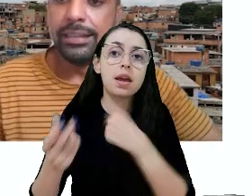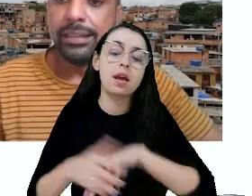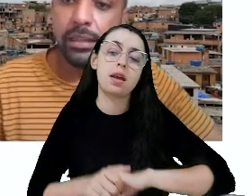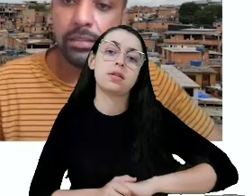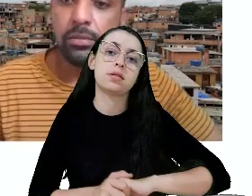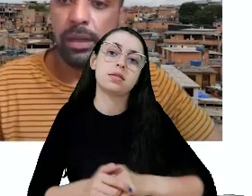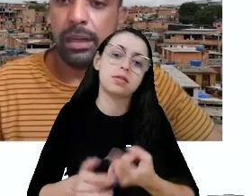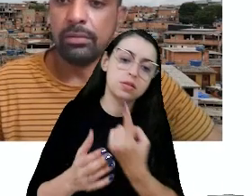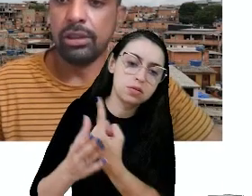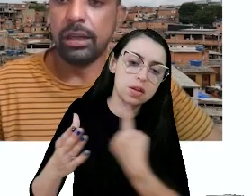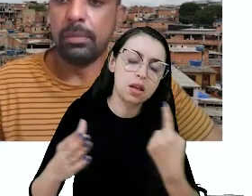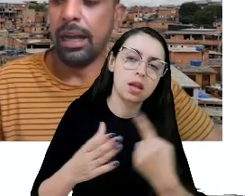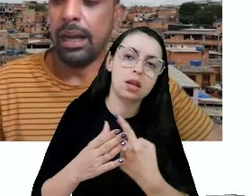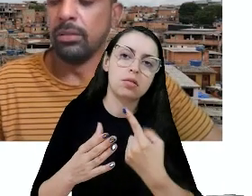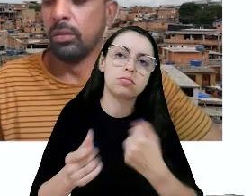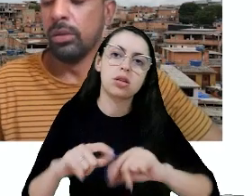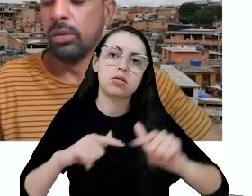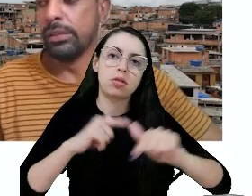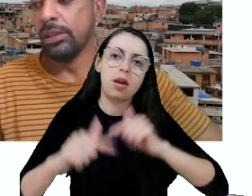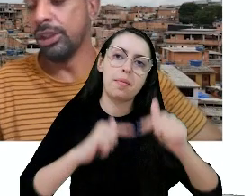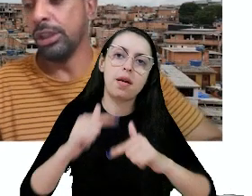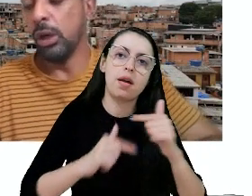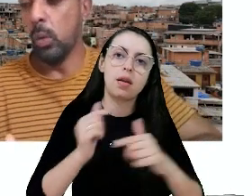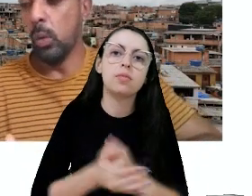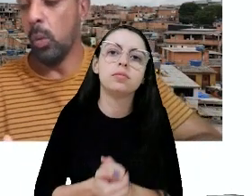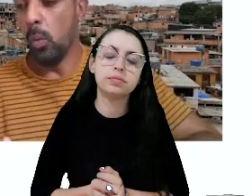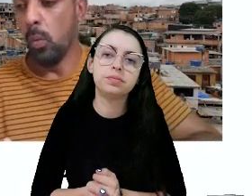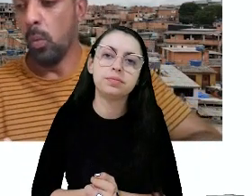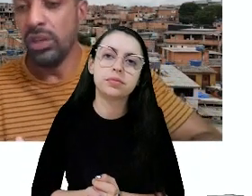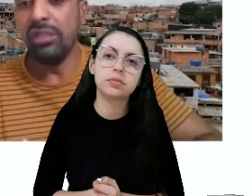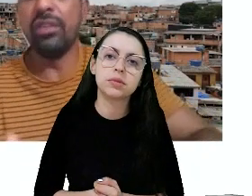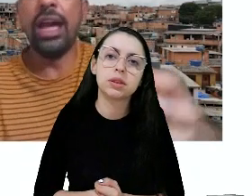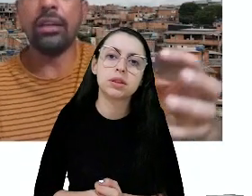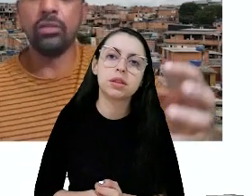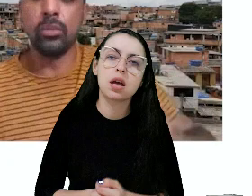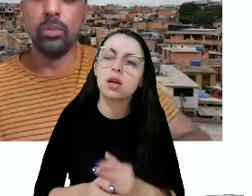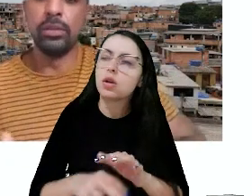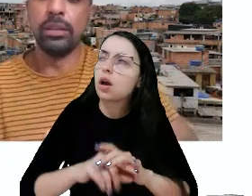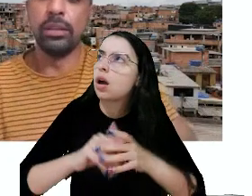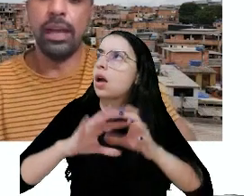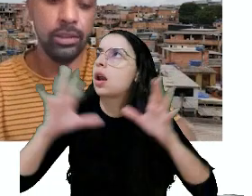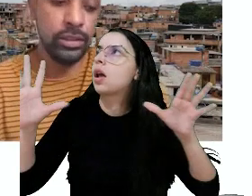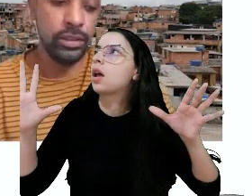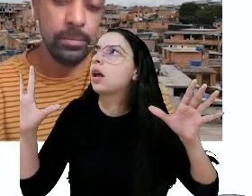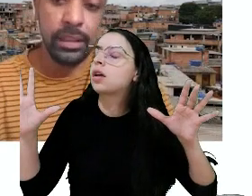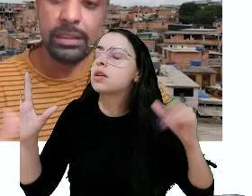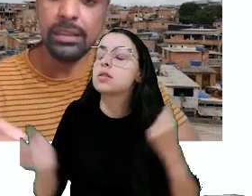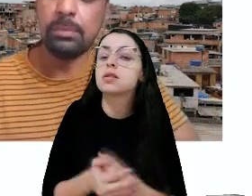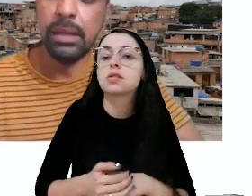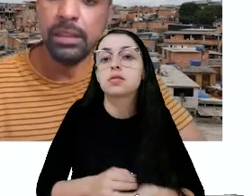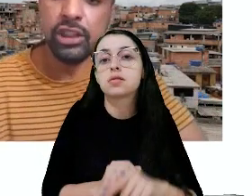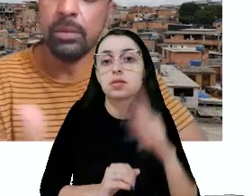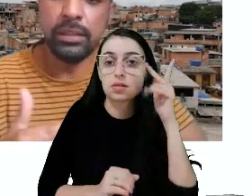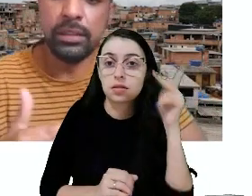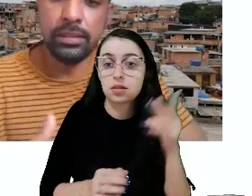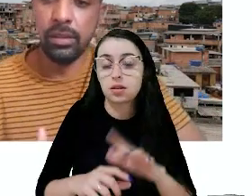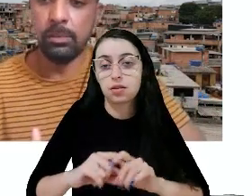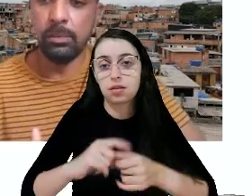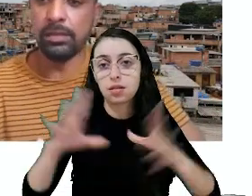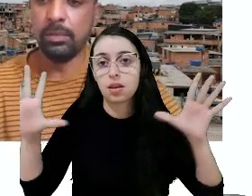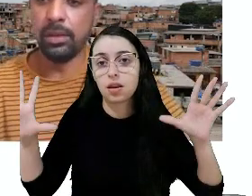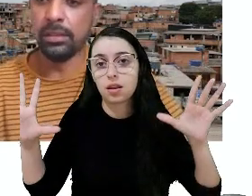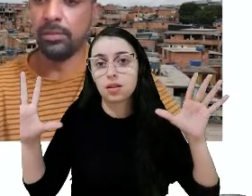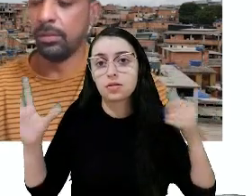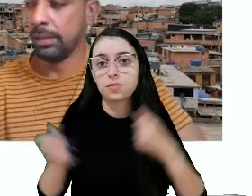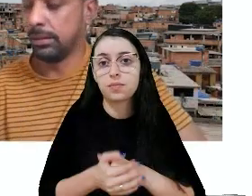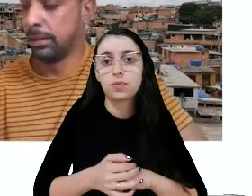de serem reinseridas no mercado de trabalho. Então, existe um universo de possibilidades que se expande depois que essa